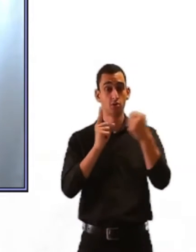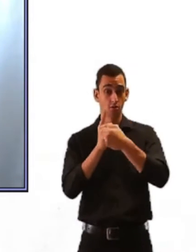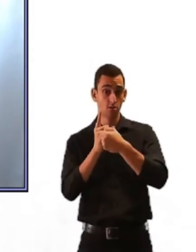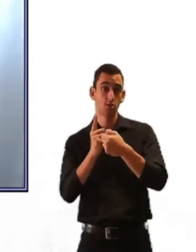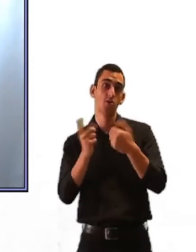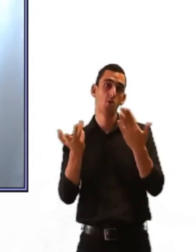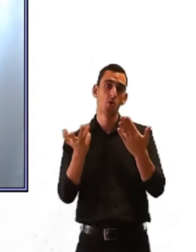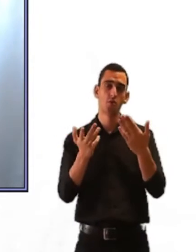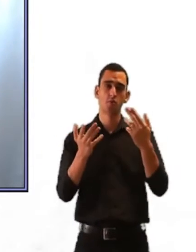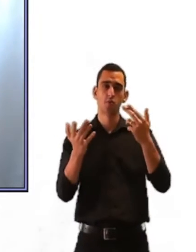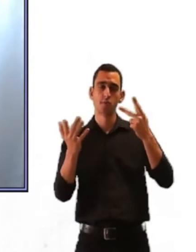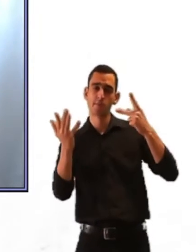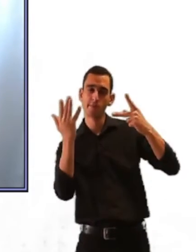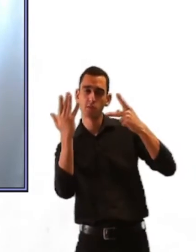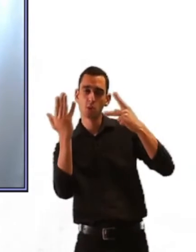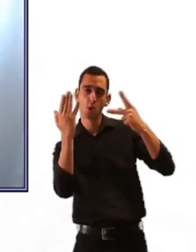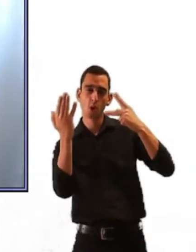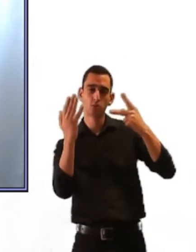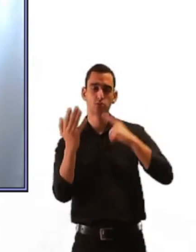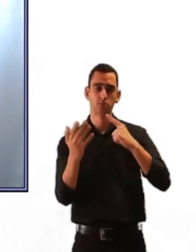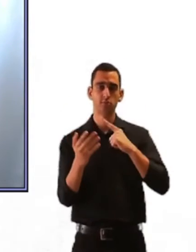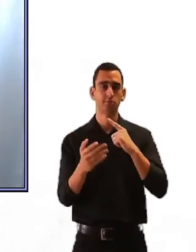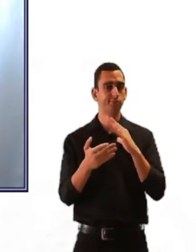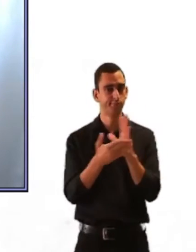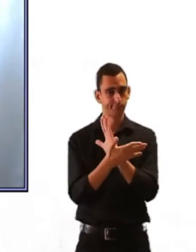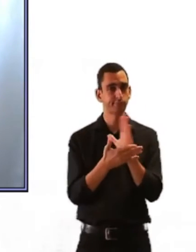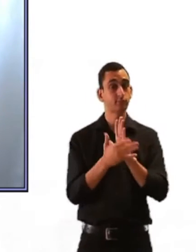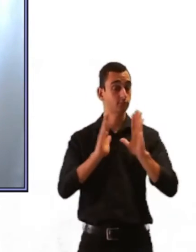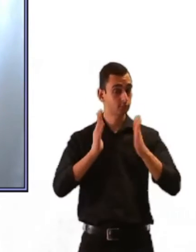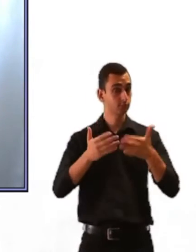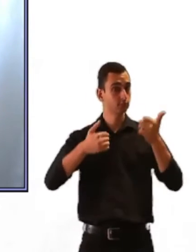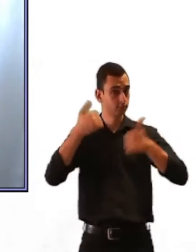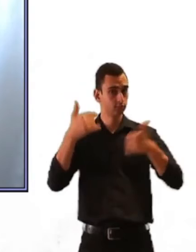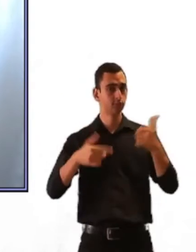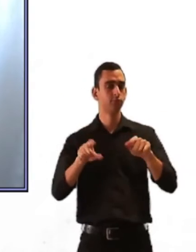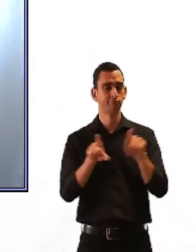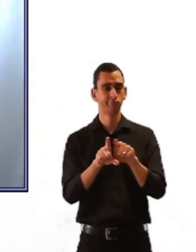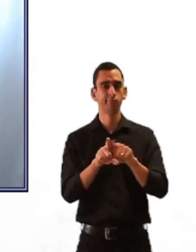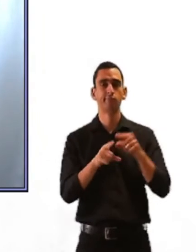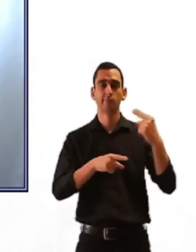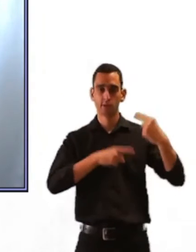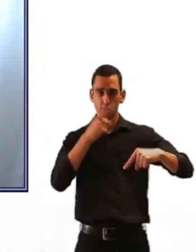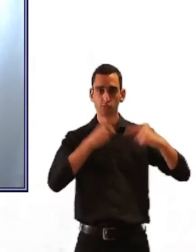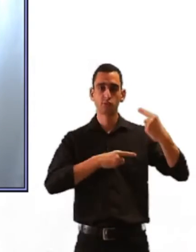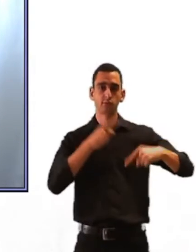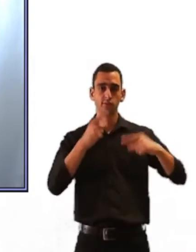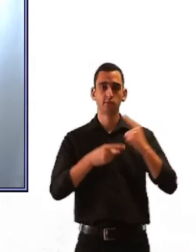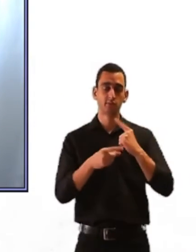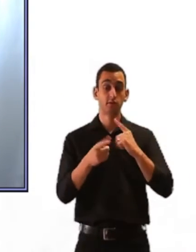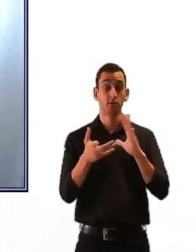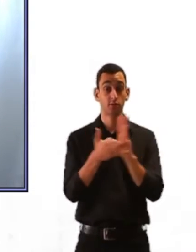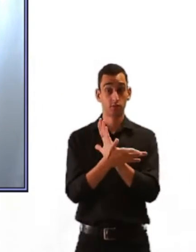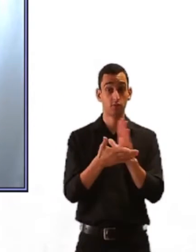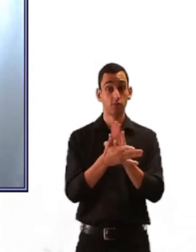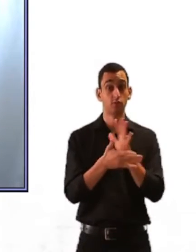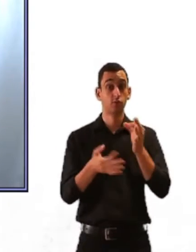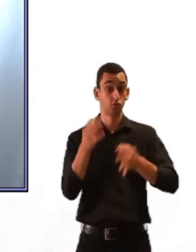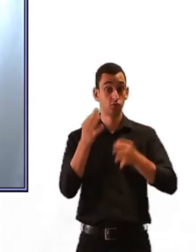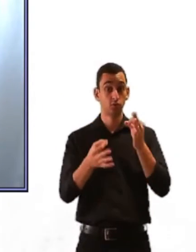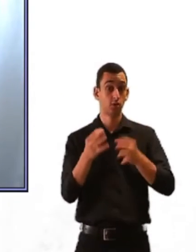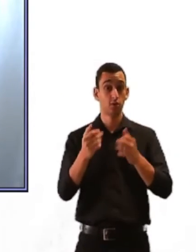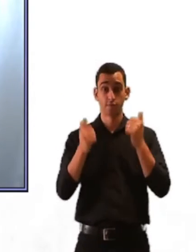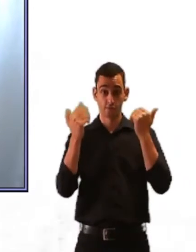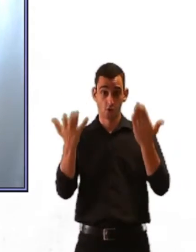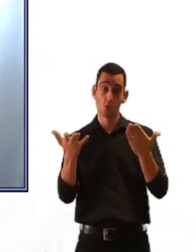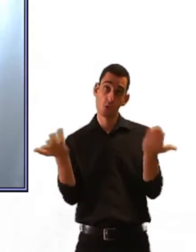acerca desse reconhecimento. Então, a gente tem muita discussão de fatores extrajurídicos que influenciam